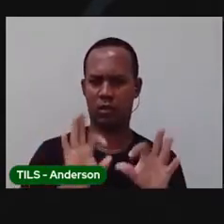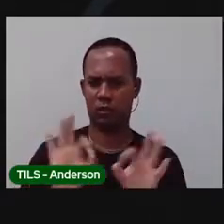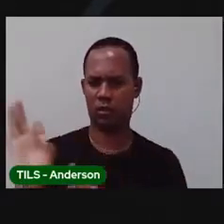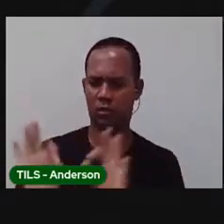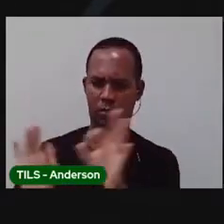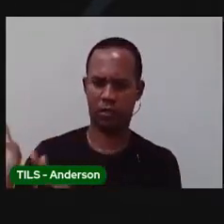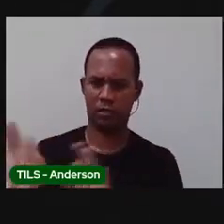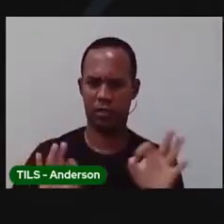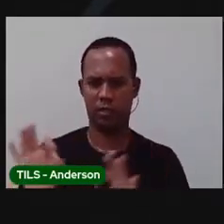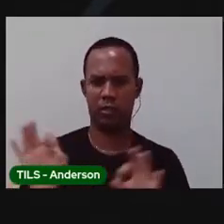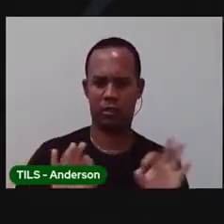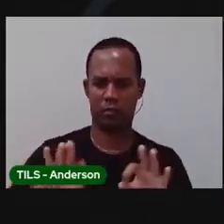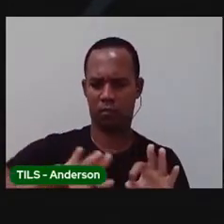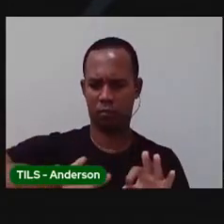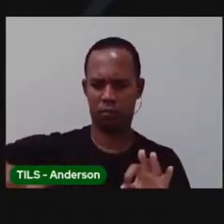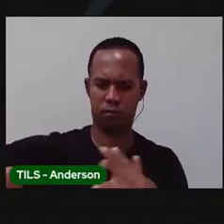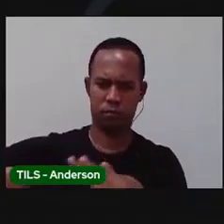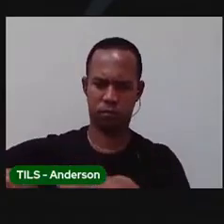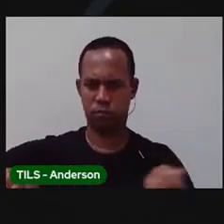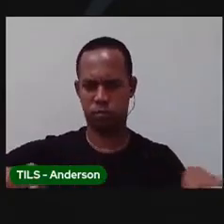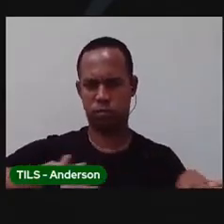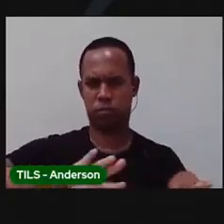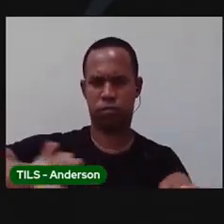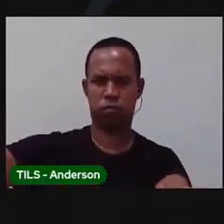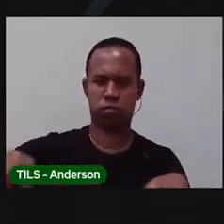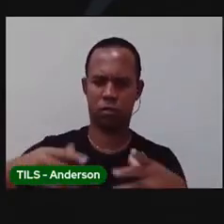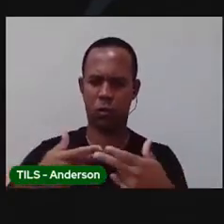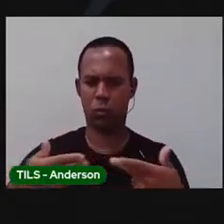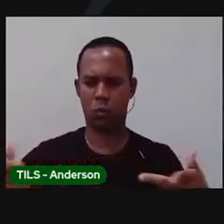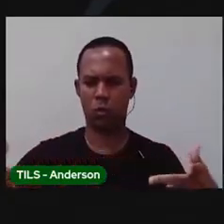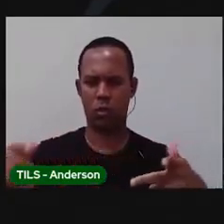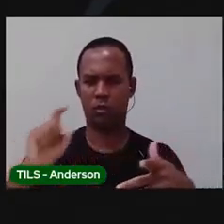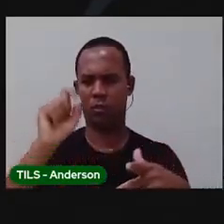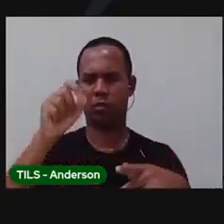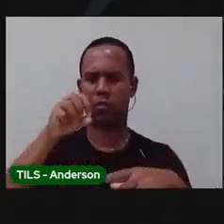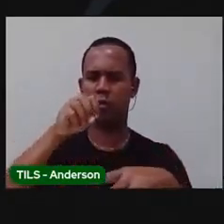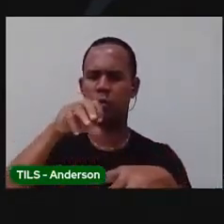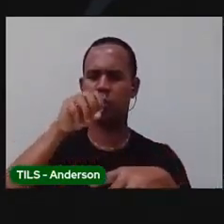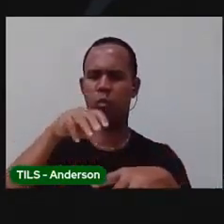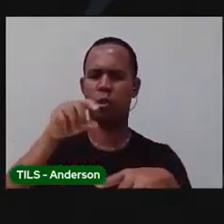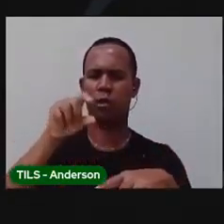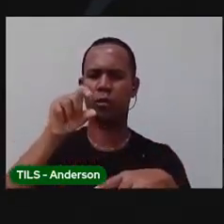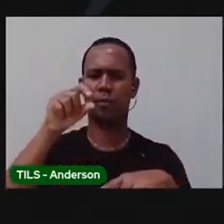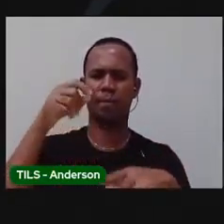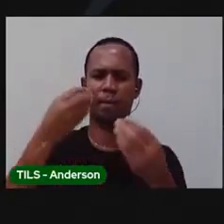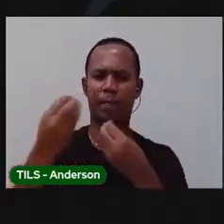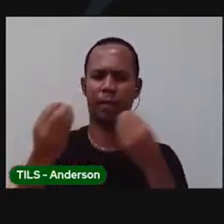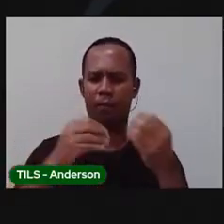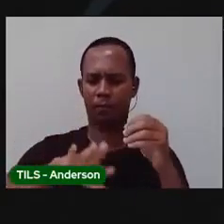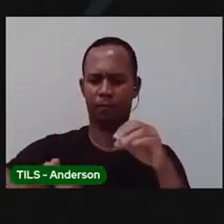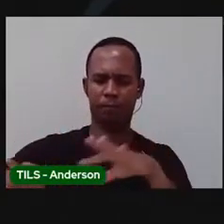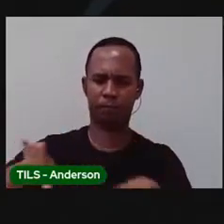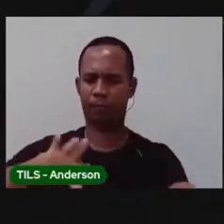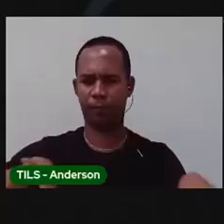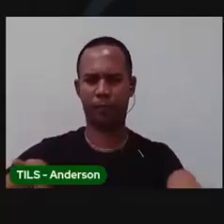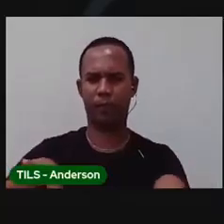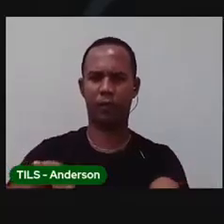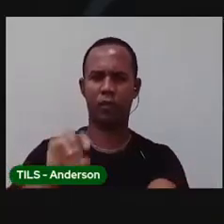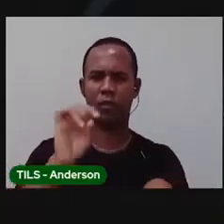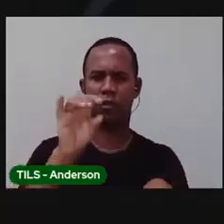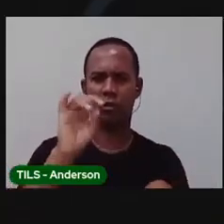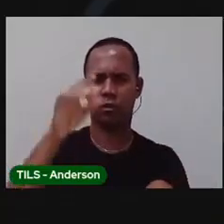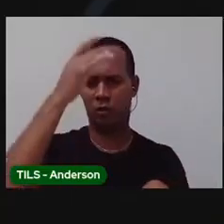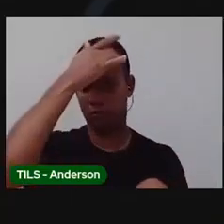por sensores óticos, que dividem os objetos de acordo com o padrão. O único trabalho manual aqui é no controle